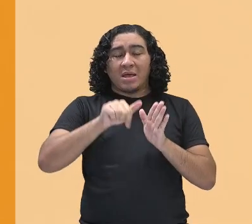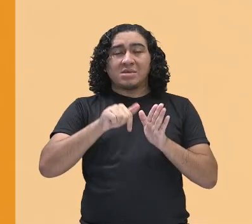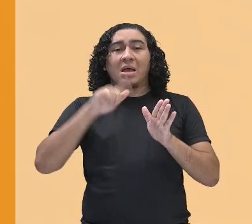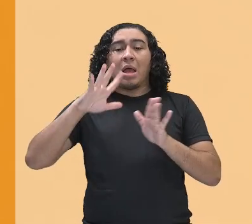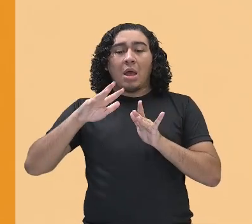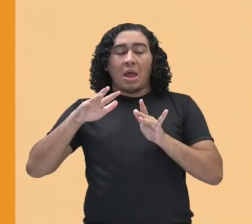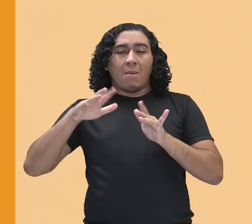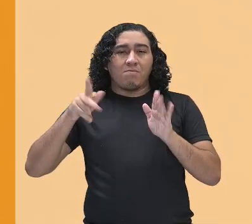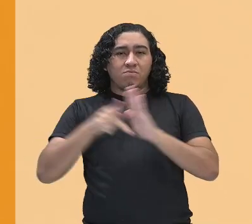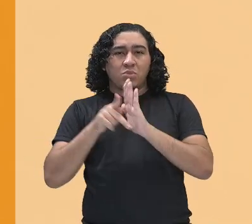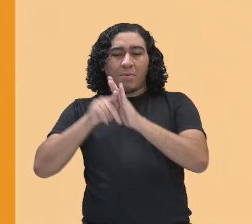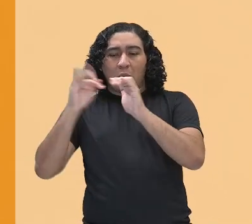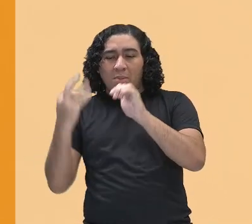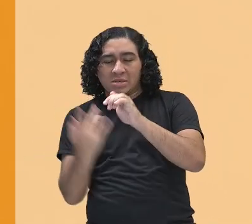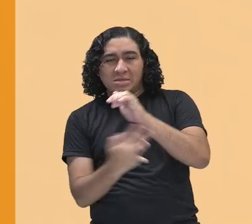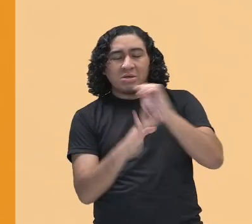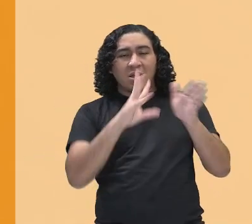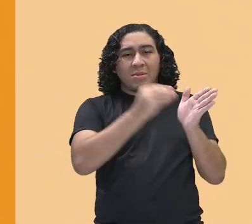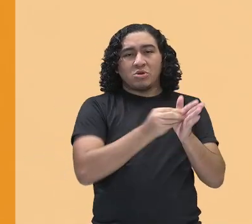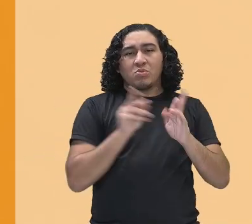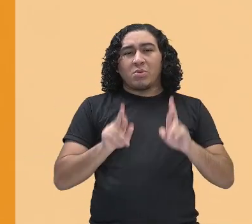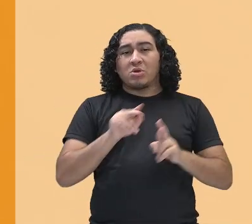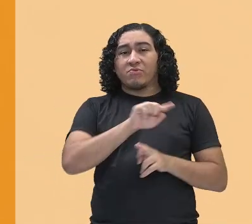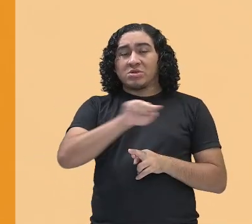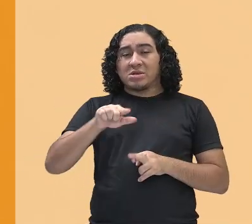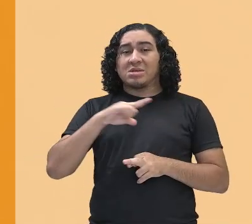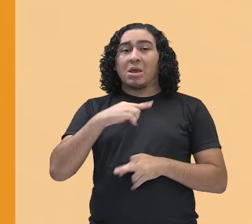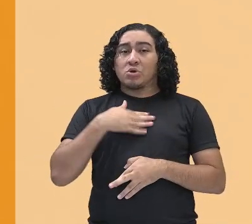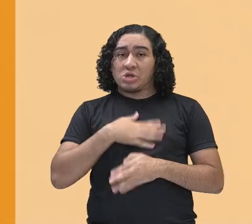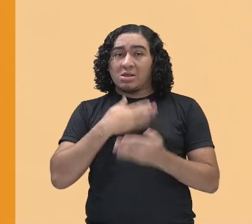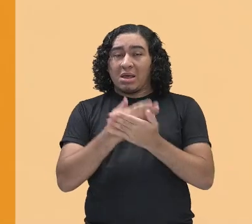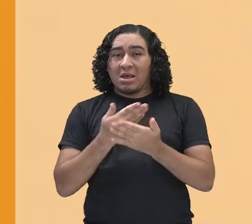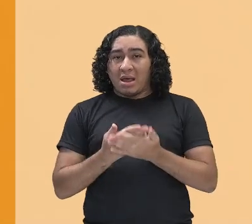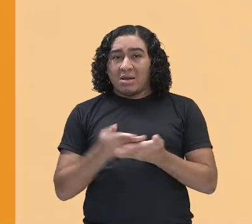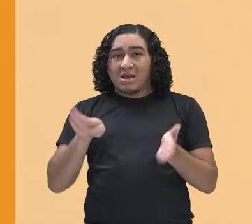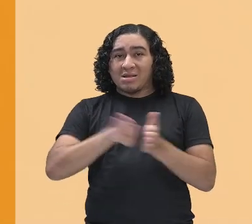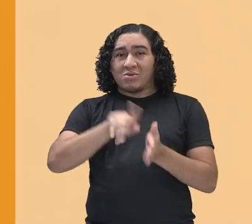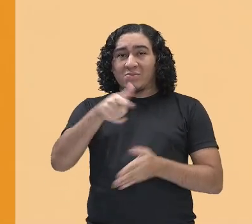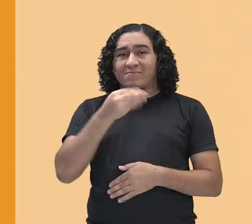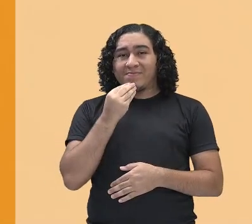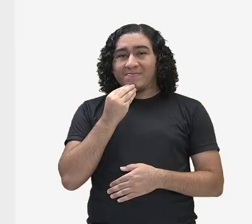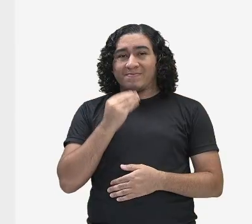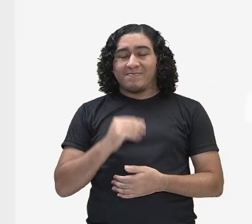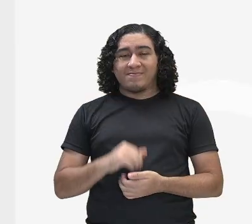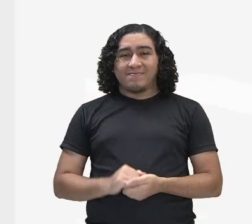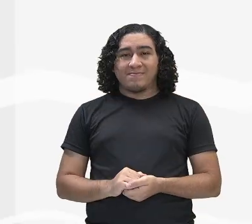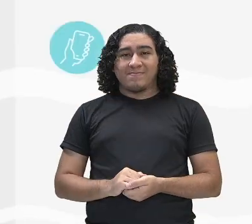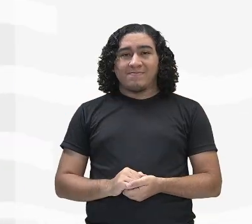urbanização da Amazônia. Espero que todos tenham gostado aí da aula e até uma próxima.